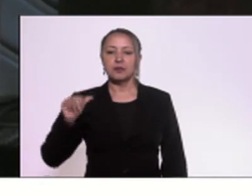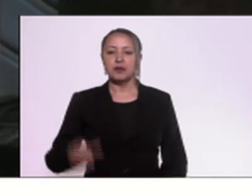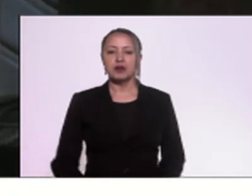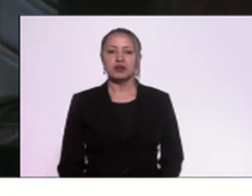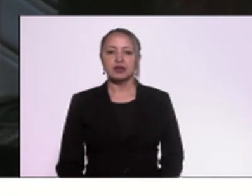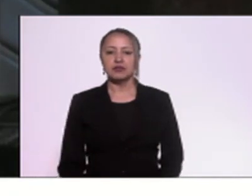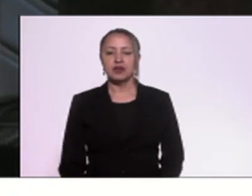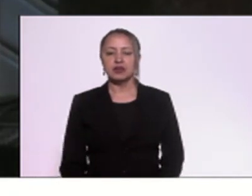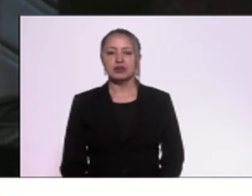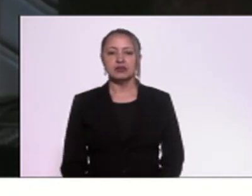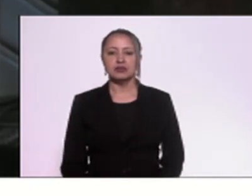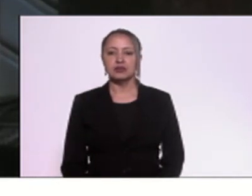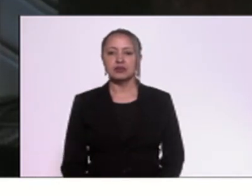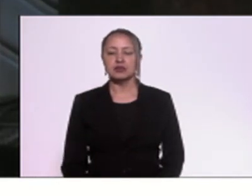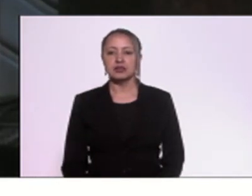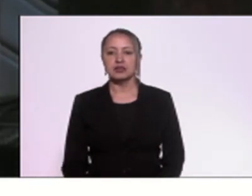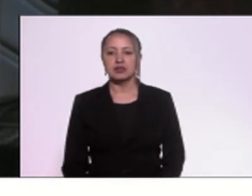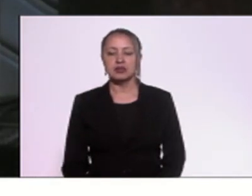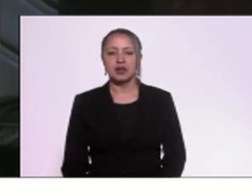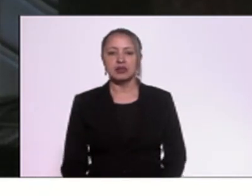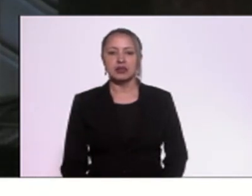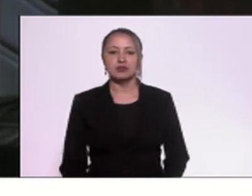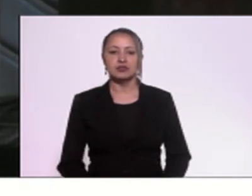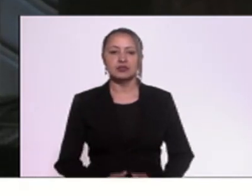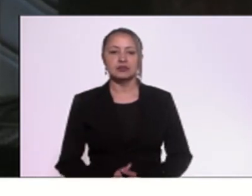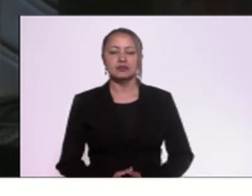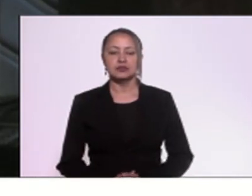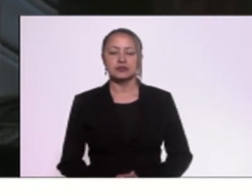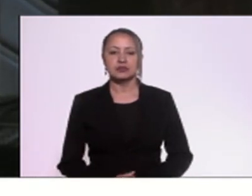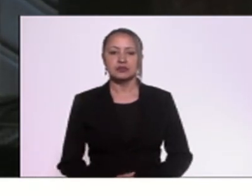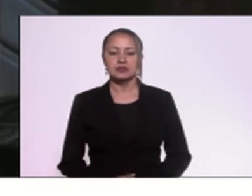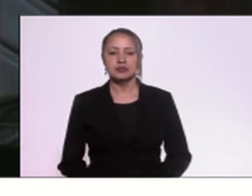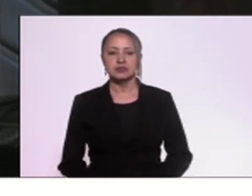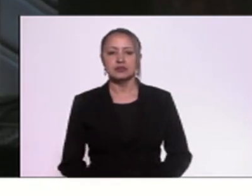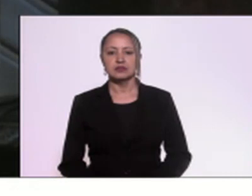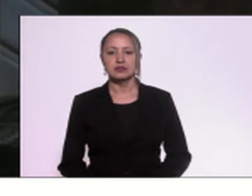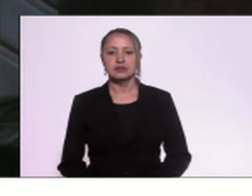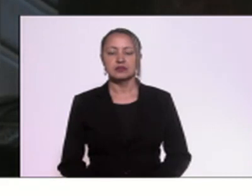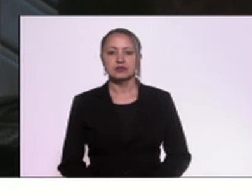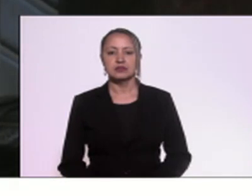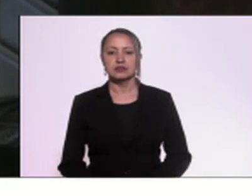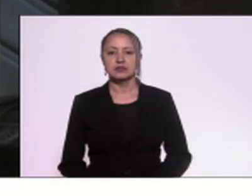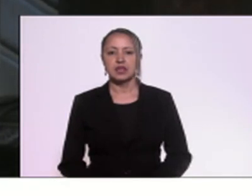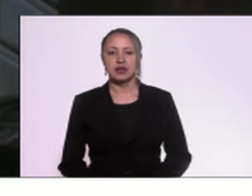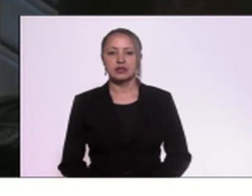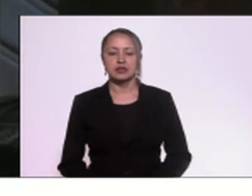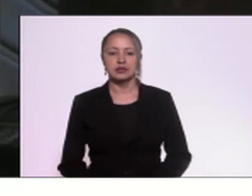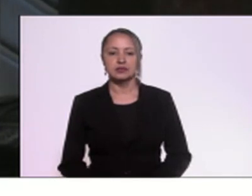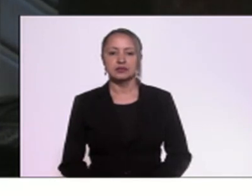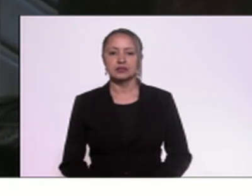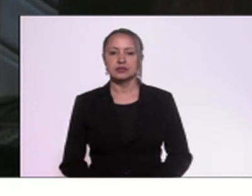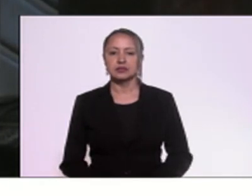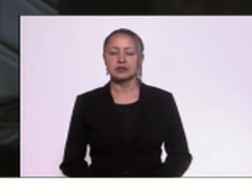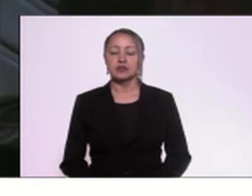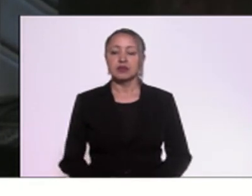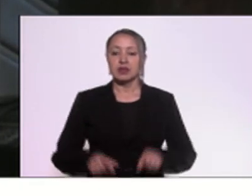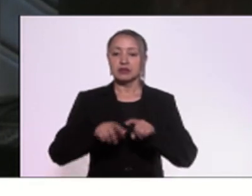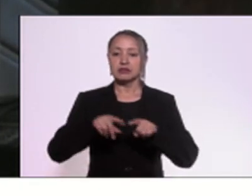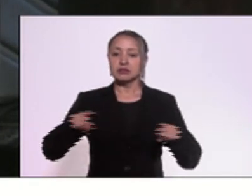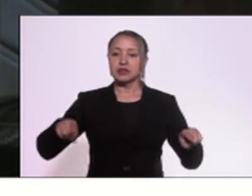cultura. Não precisa ser de extrema direita para acabar com a cultura. Na verdade, a gente precisa